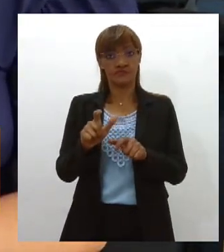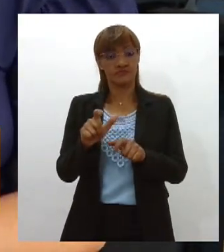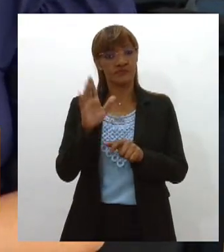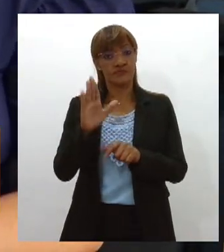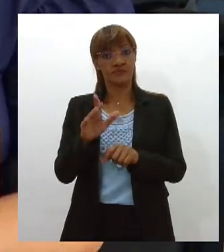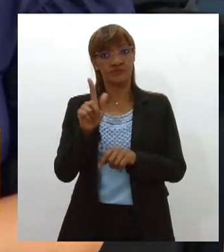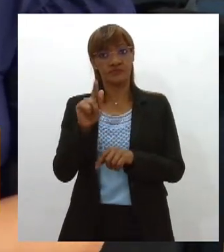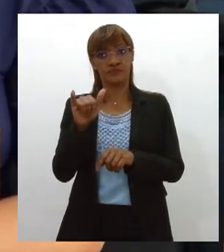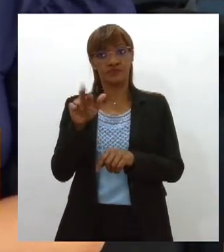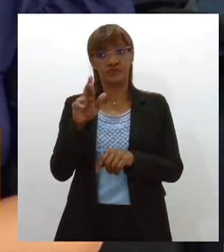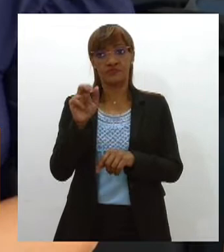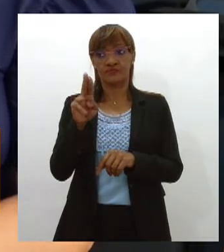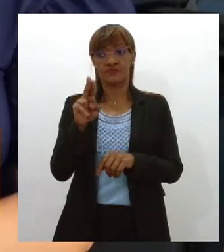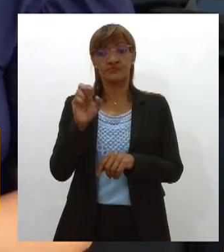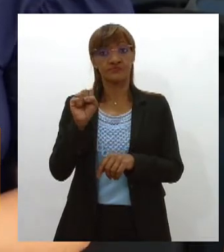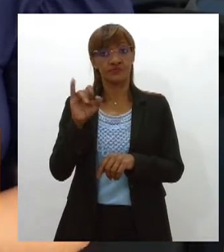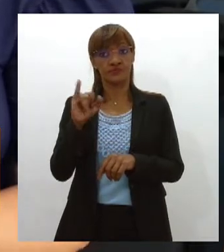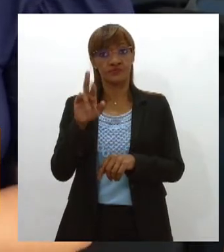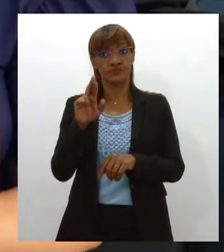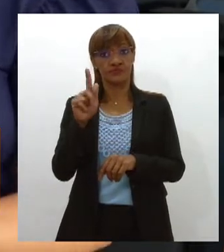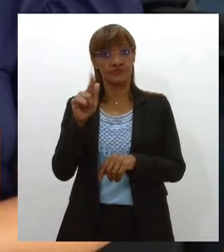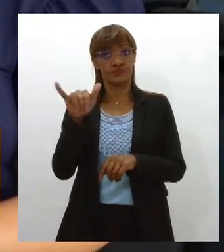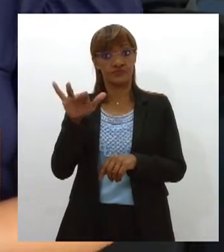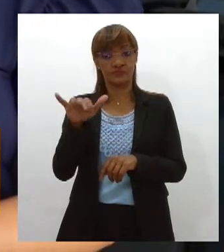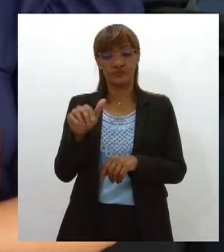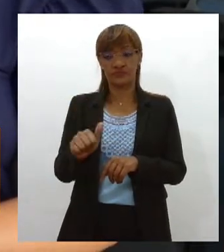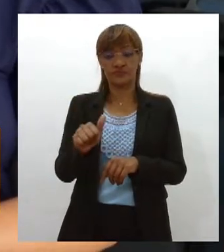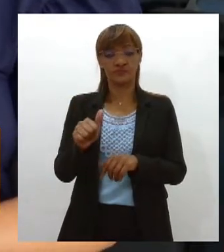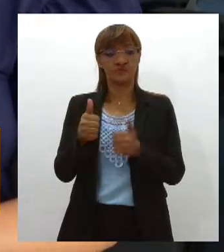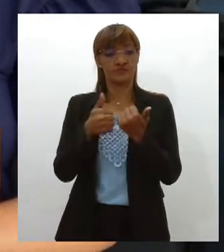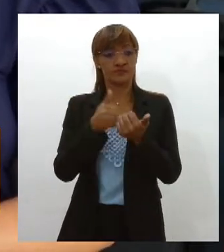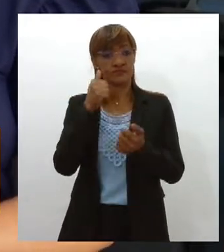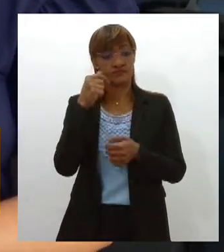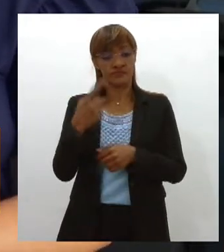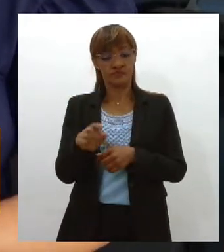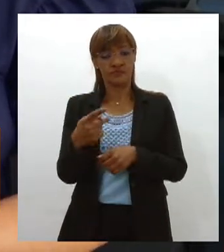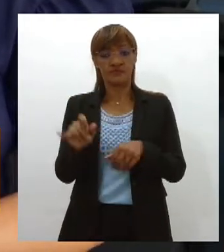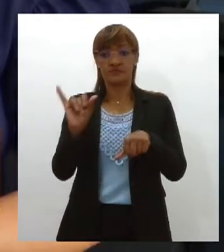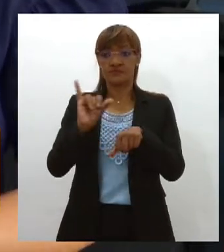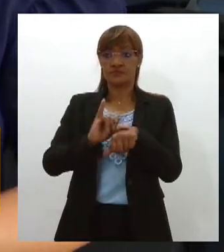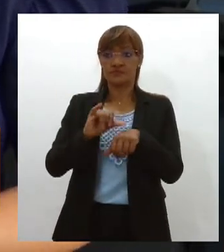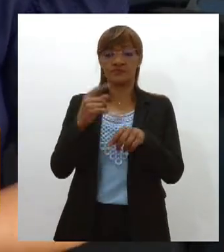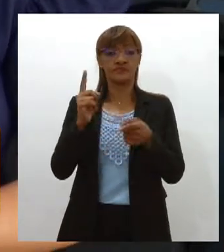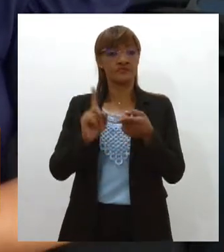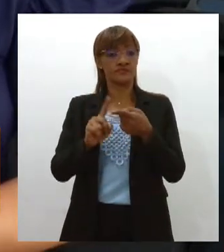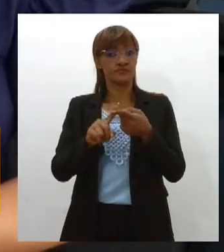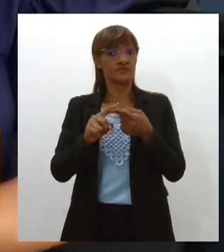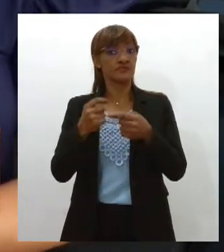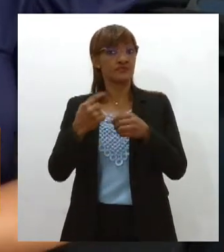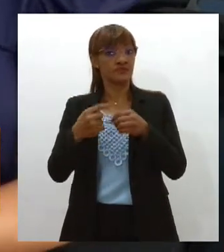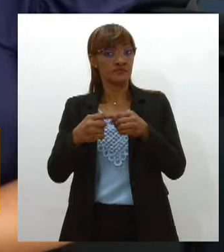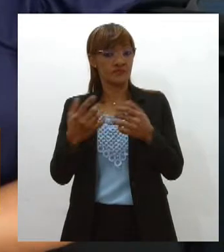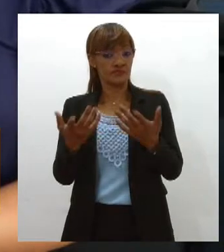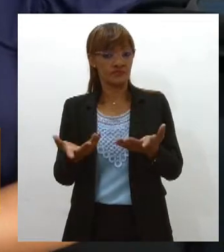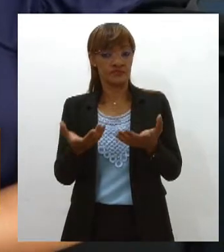intenção é beneficiar mulheres tanto da capital quanto do interior do estado de Sergipe, porque a gente quer